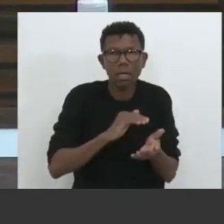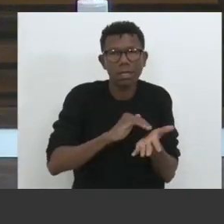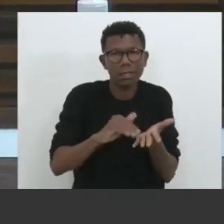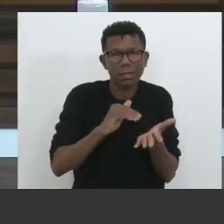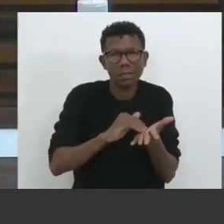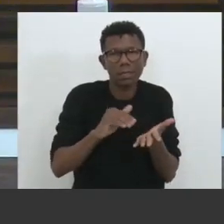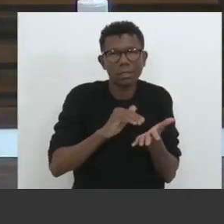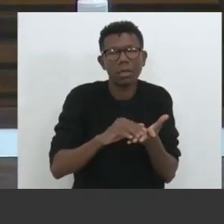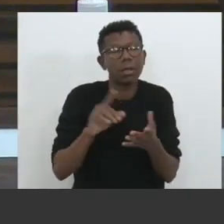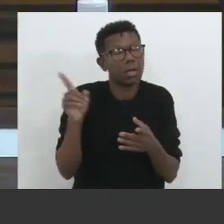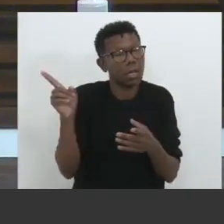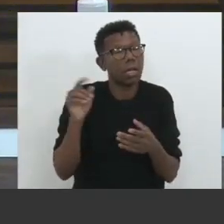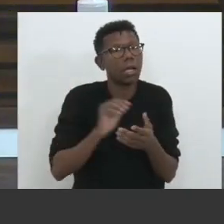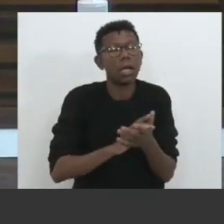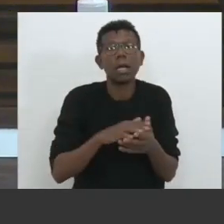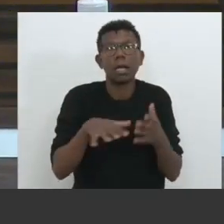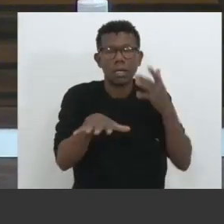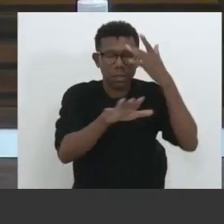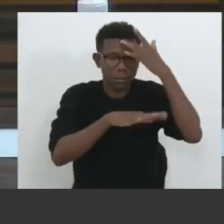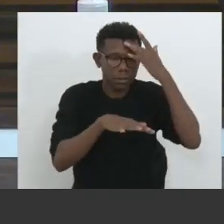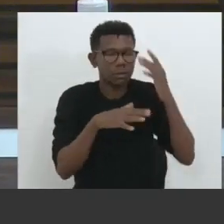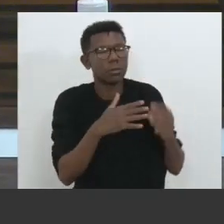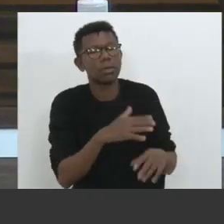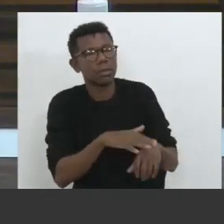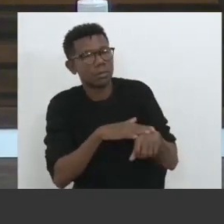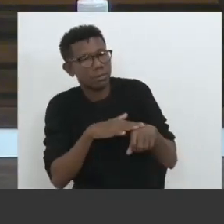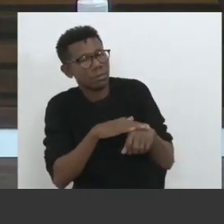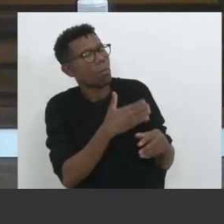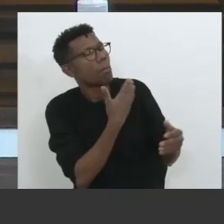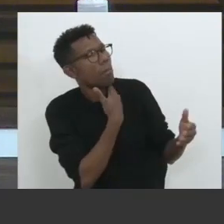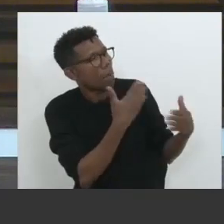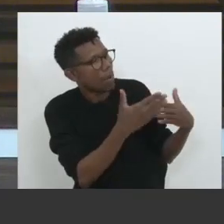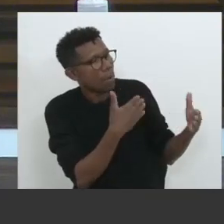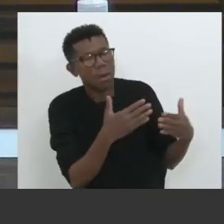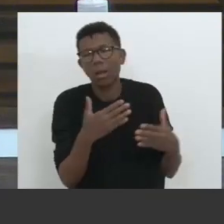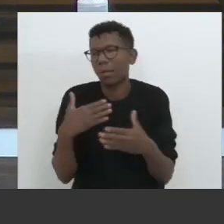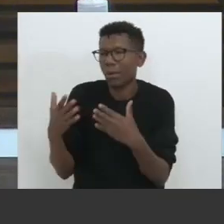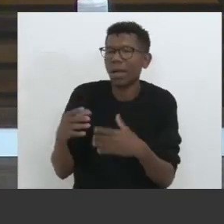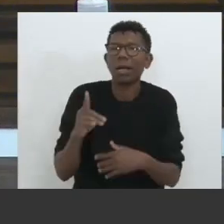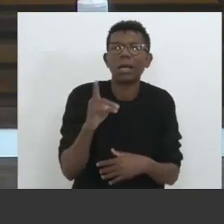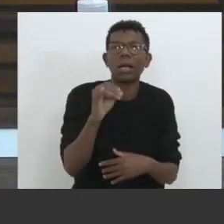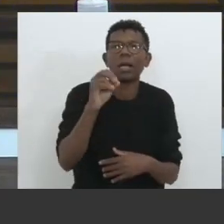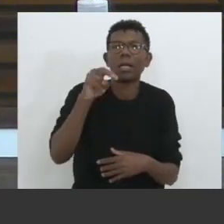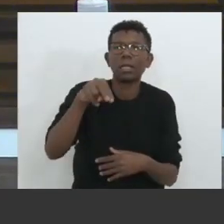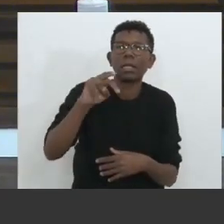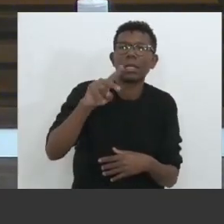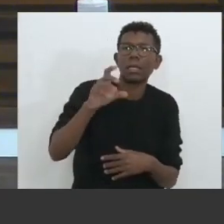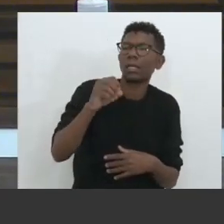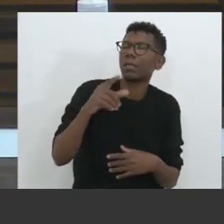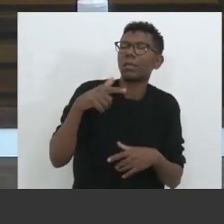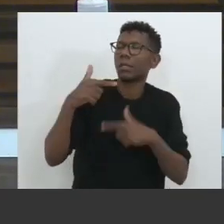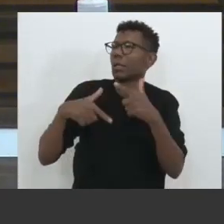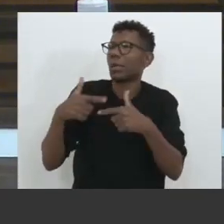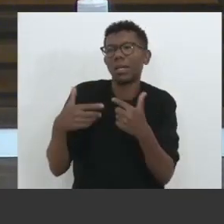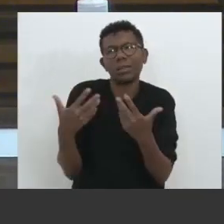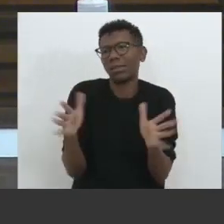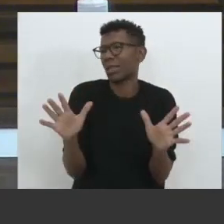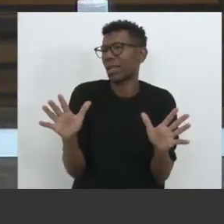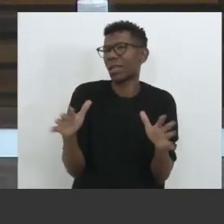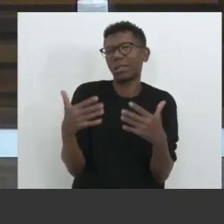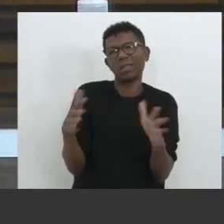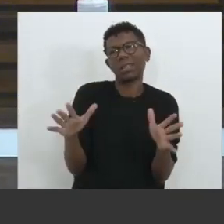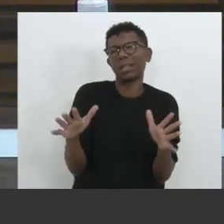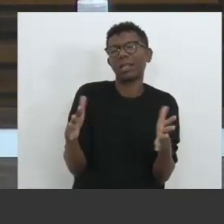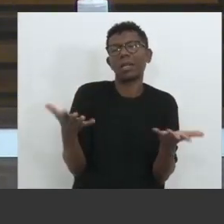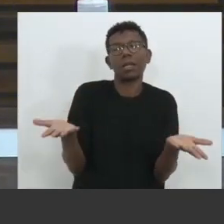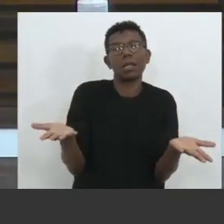repente todo mundo conversando eu falei udho vai vamos desligar Dinho da equipe porque ele não quer trabalhar mais vai ficar de luto a vida inteira agora né aí